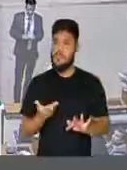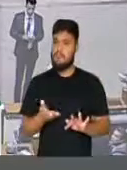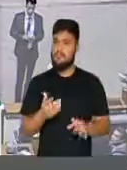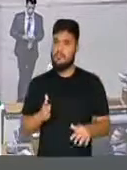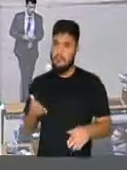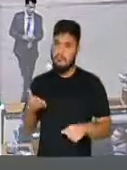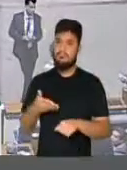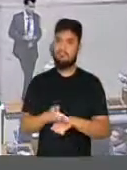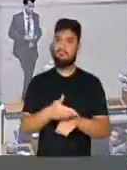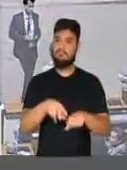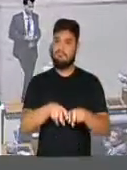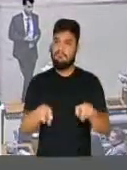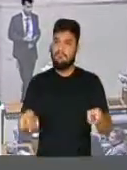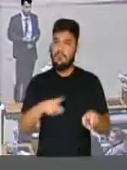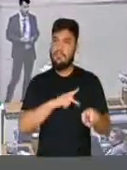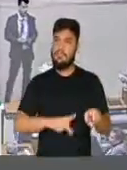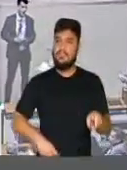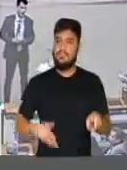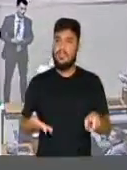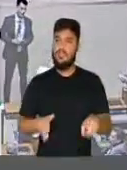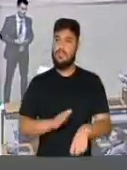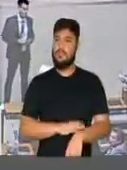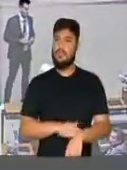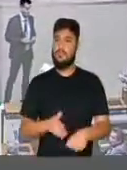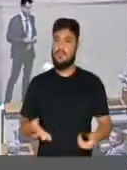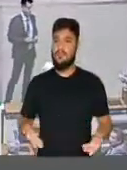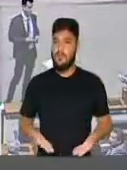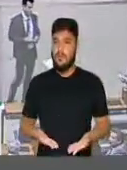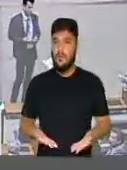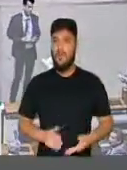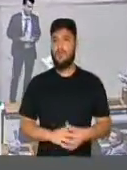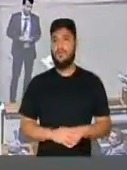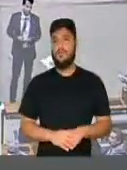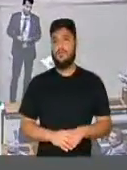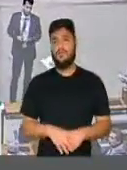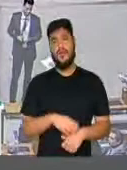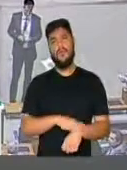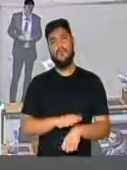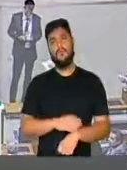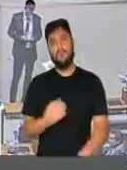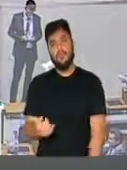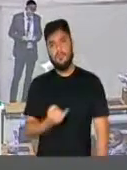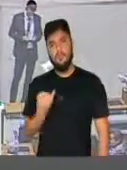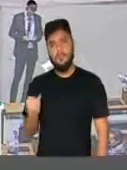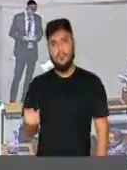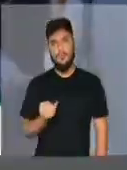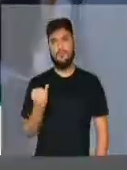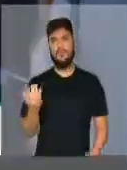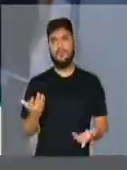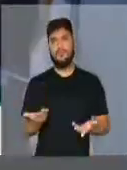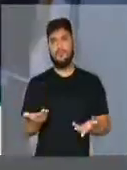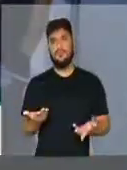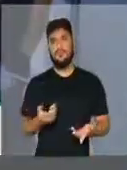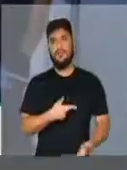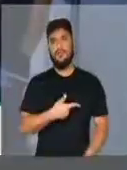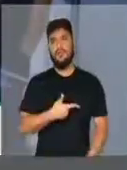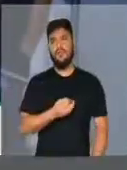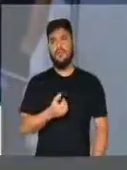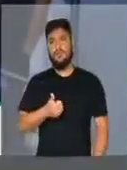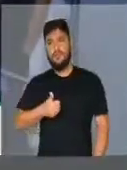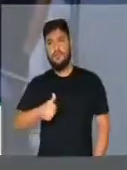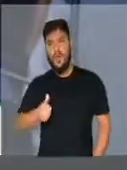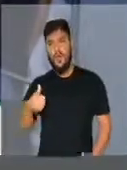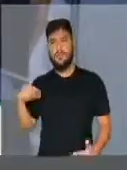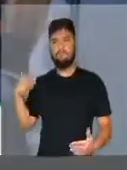Vossa Excelência estar ocupando a presidência nesse momento, exatamente que é um momento muito importante. Desde